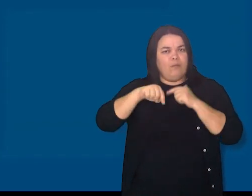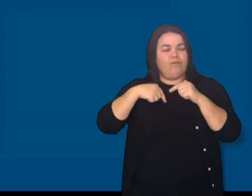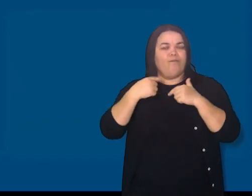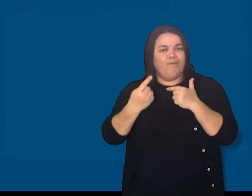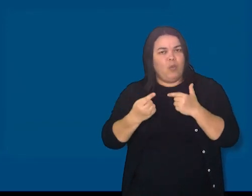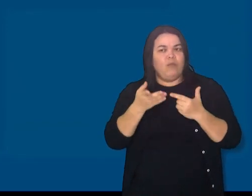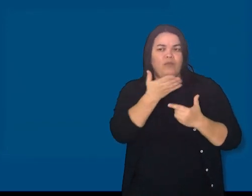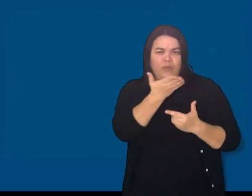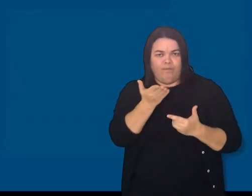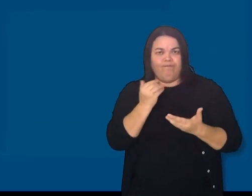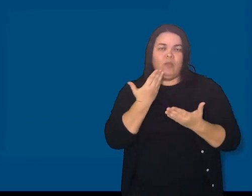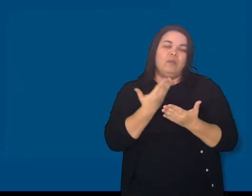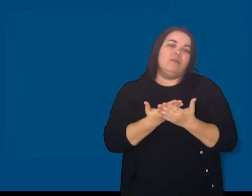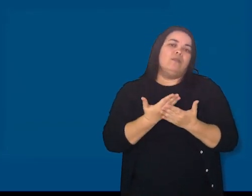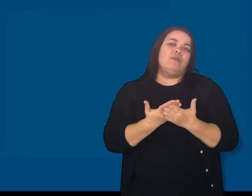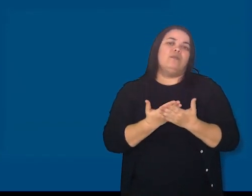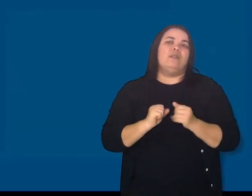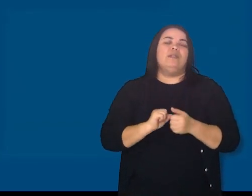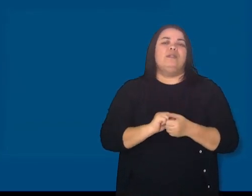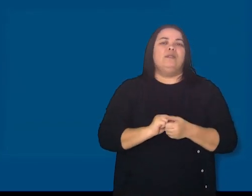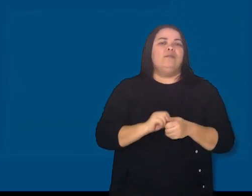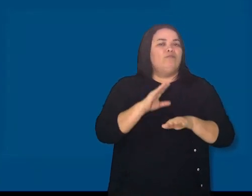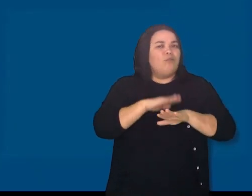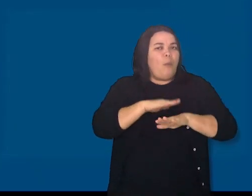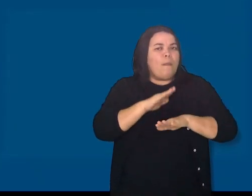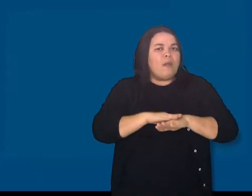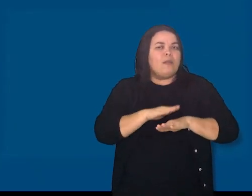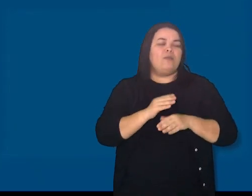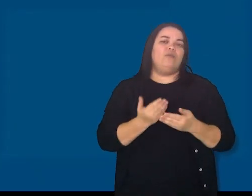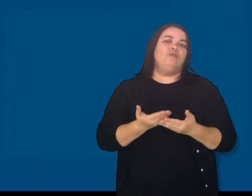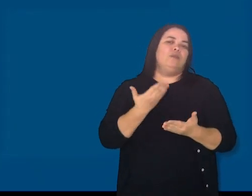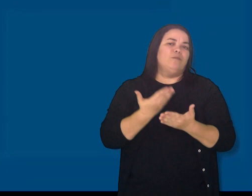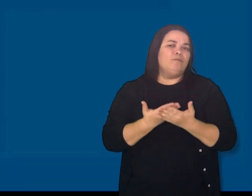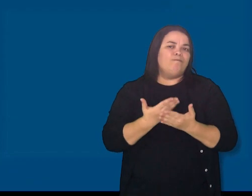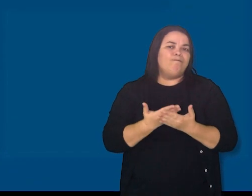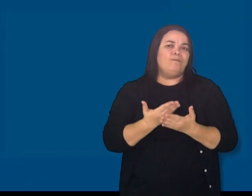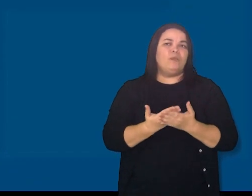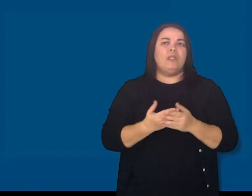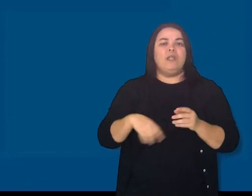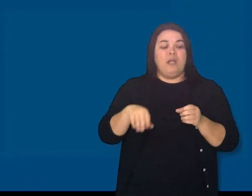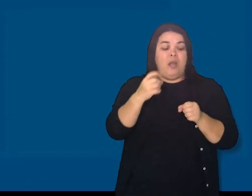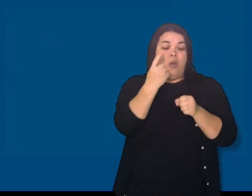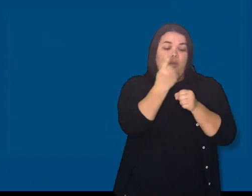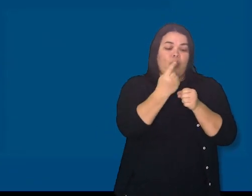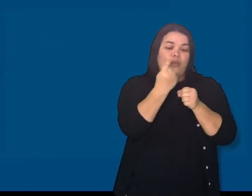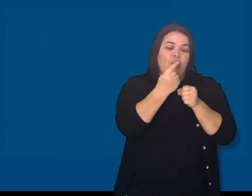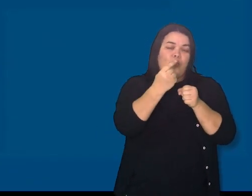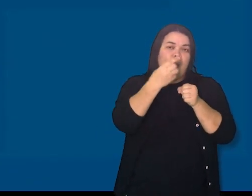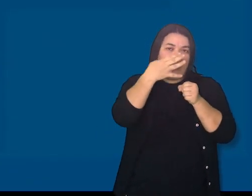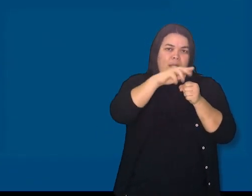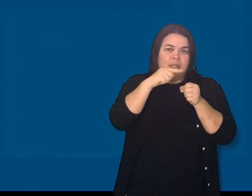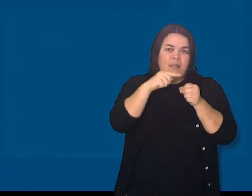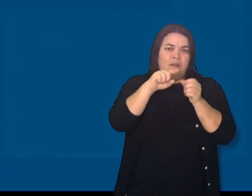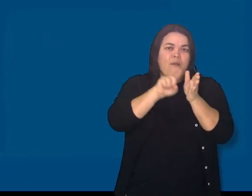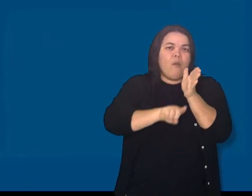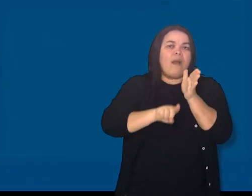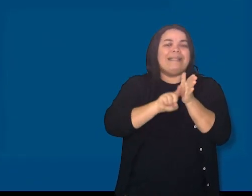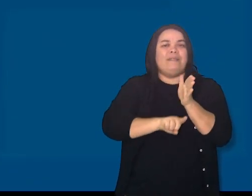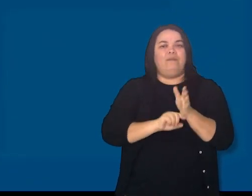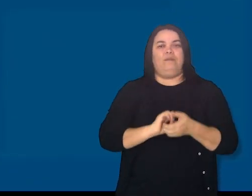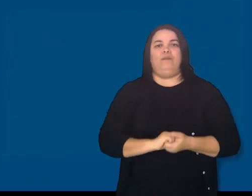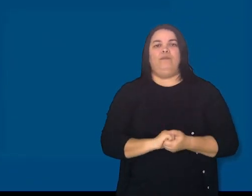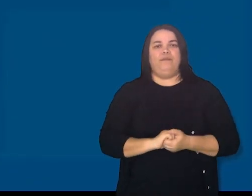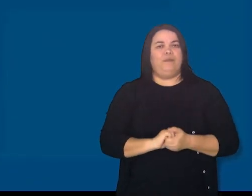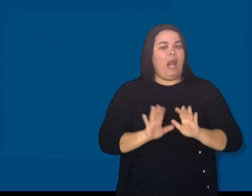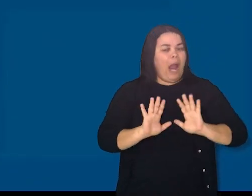agora. Vai ter um momento específico no qual nós vamos discutir situações quando